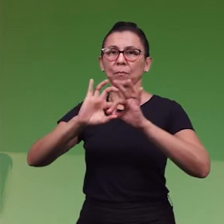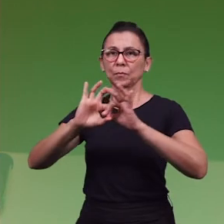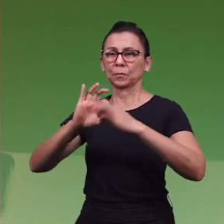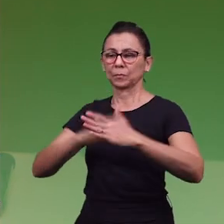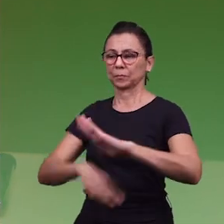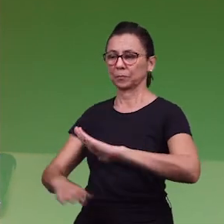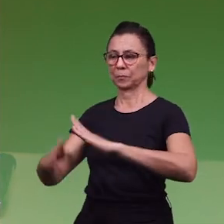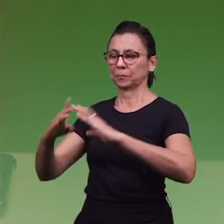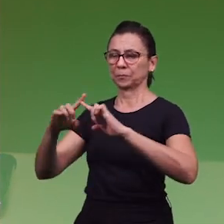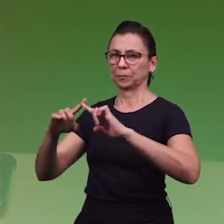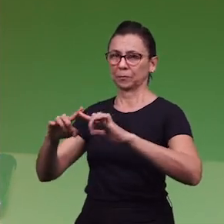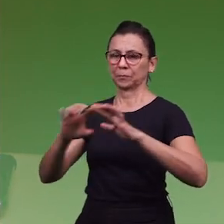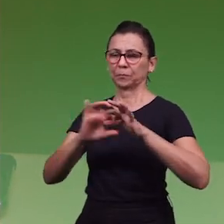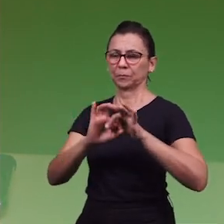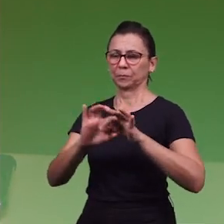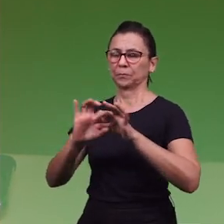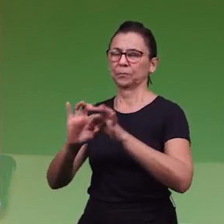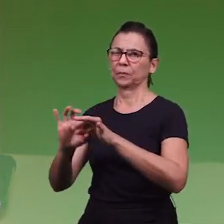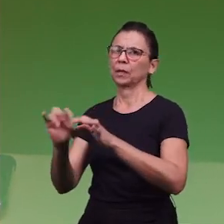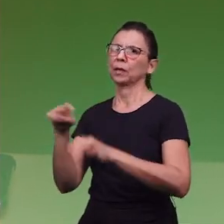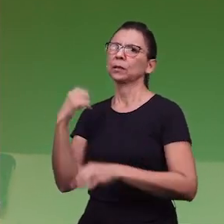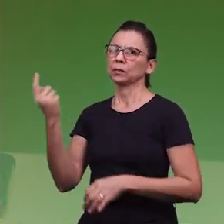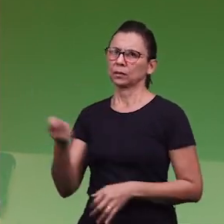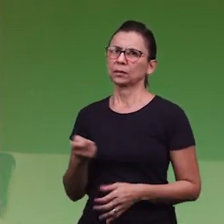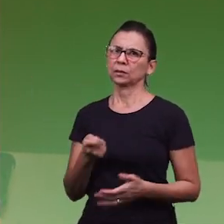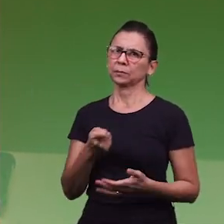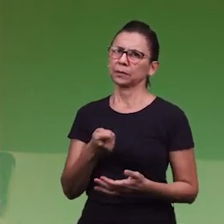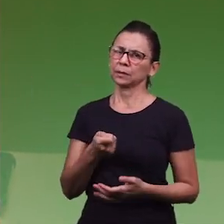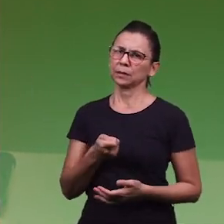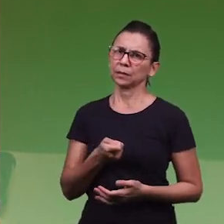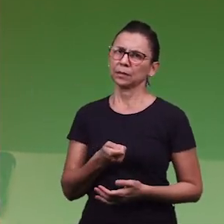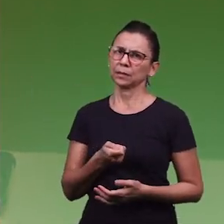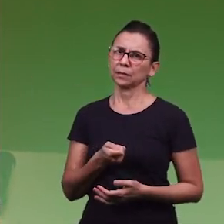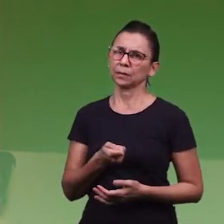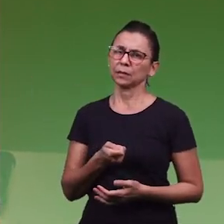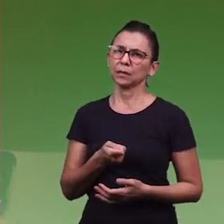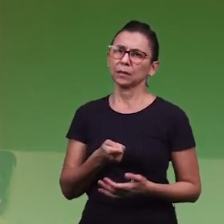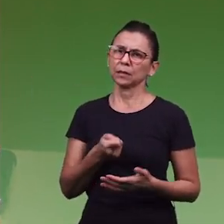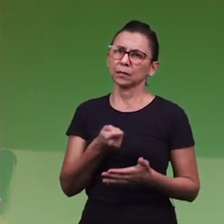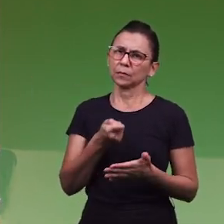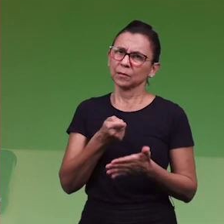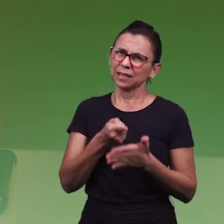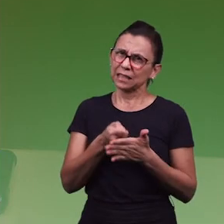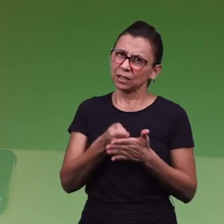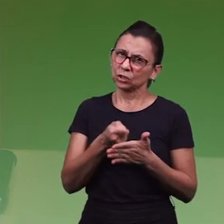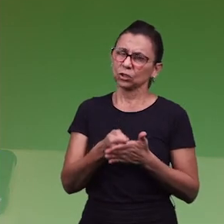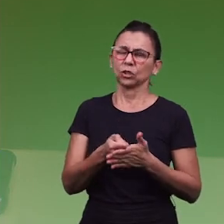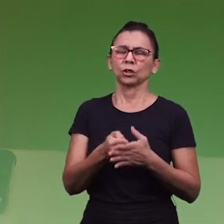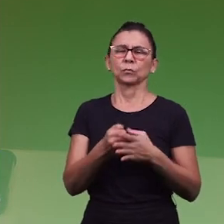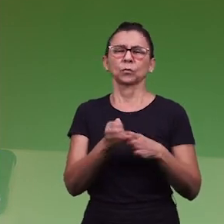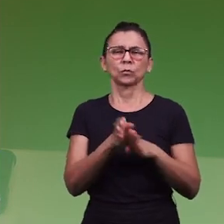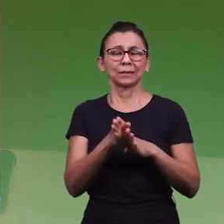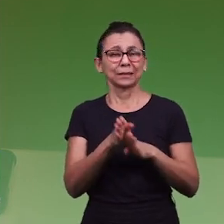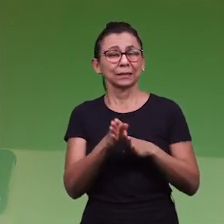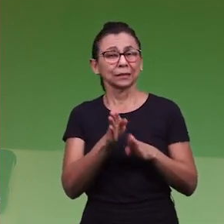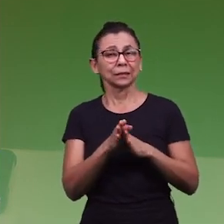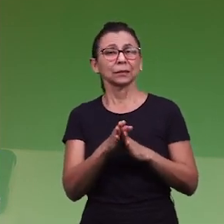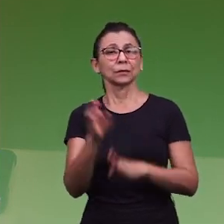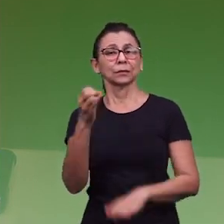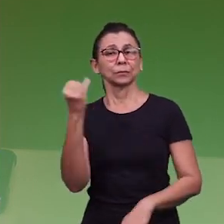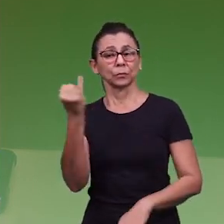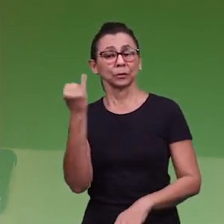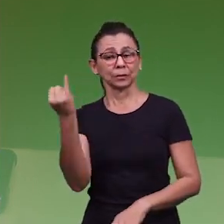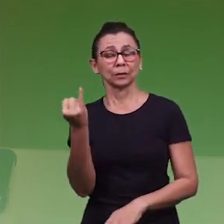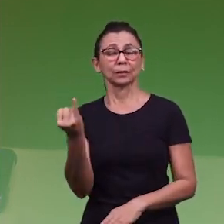É uma insistência nos nossos assuntos sobre recursos da graça, porque na comunhão no corpo nós temos a